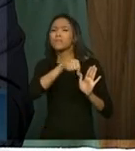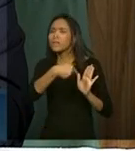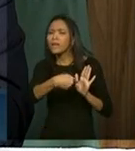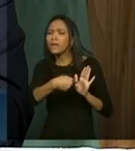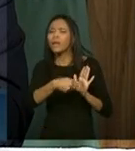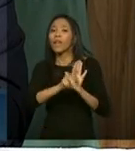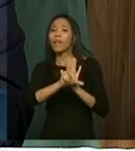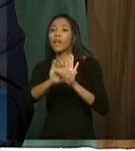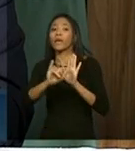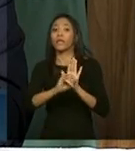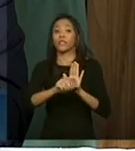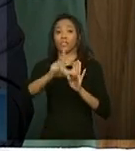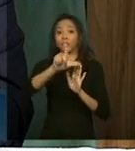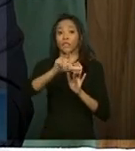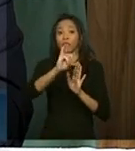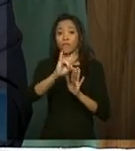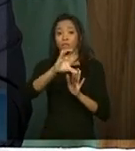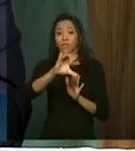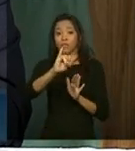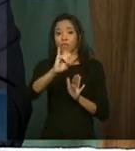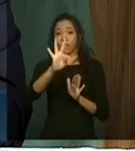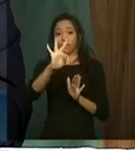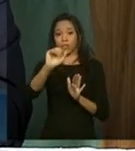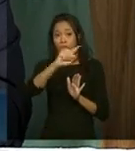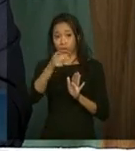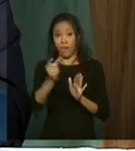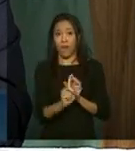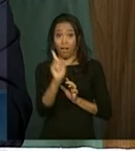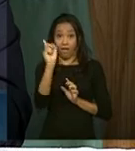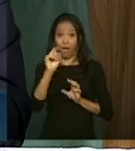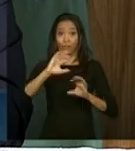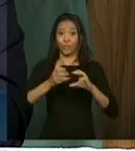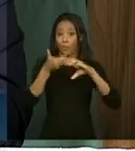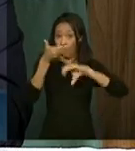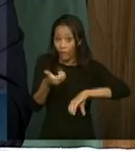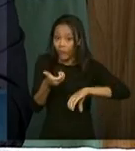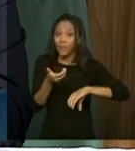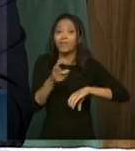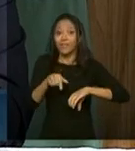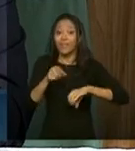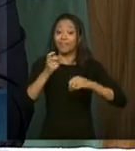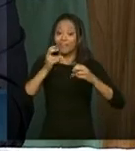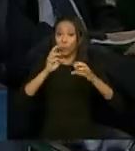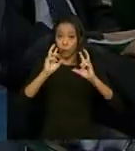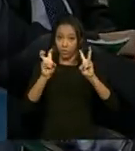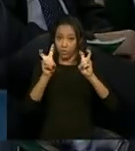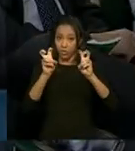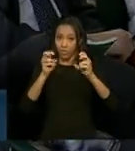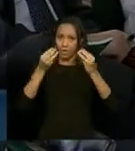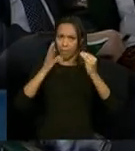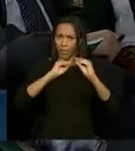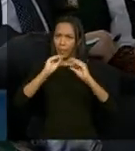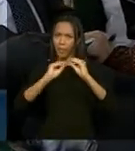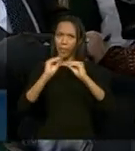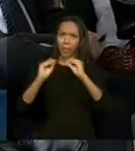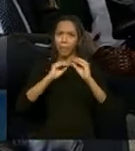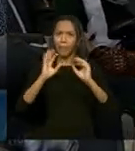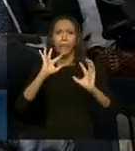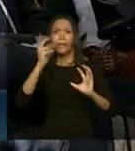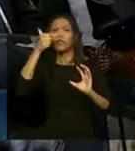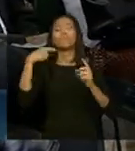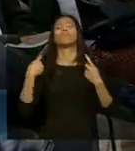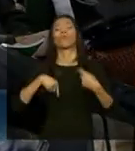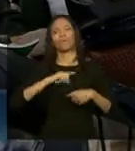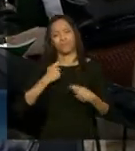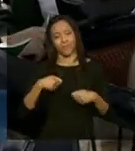de Licitações 8666. O Congresso vem discutindo isso já há algum tempo, está maduro para a gente fazer mudanças. Nós precisamos fazer essas